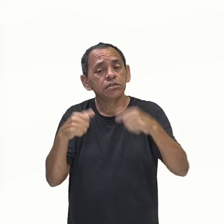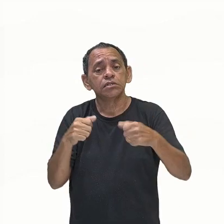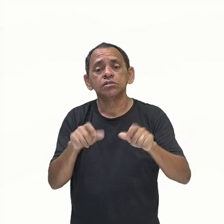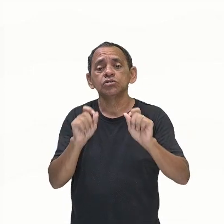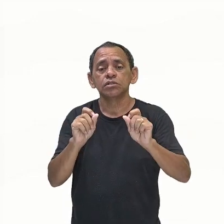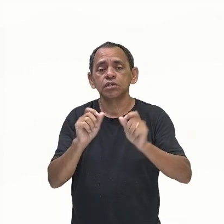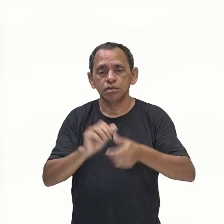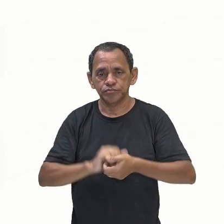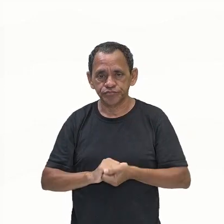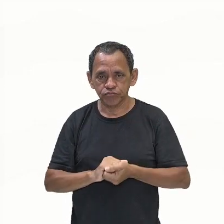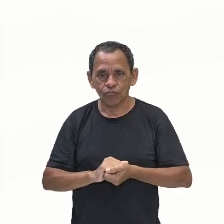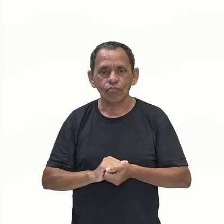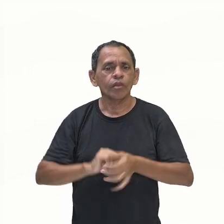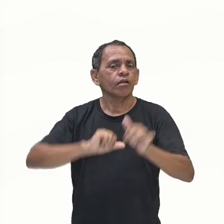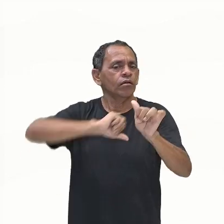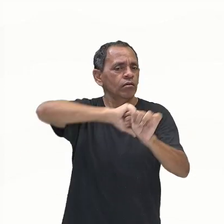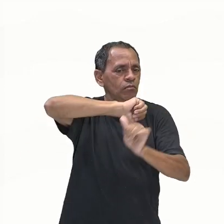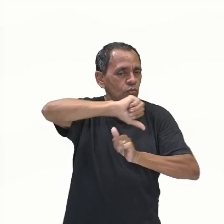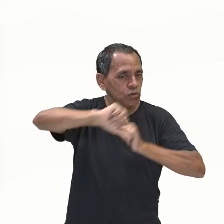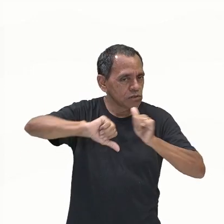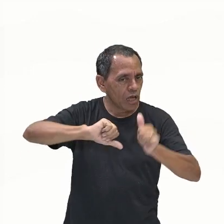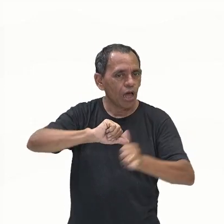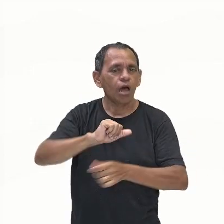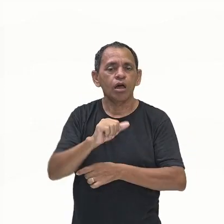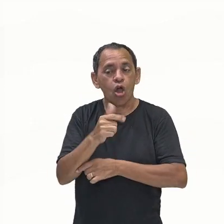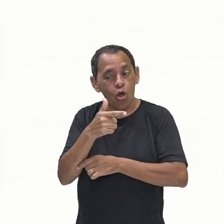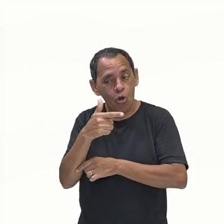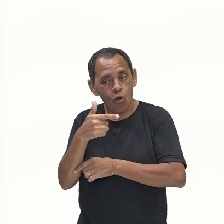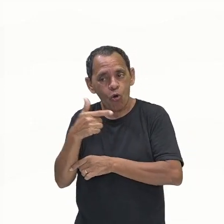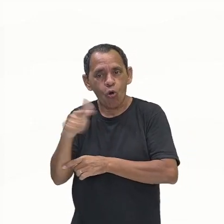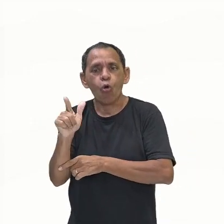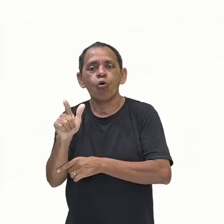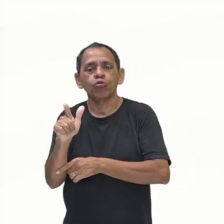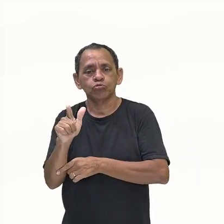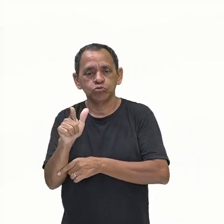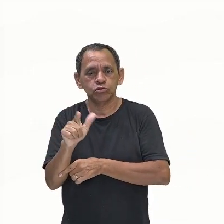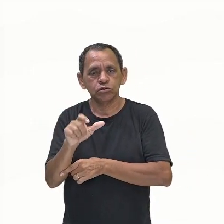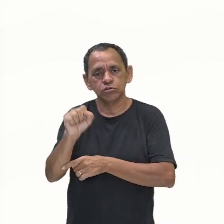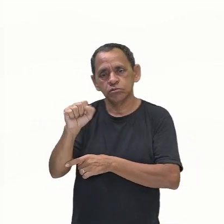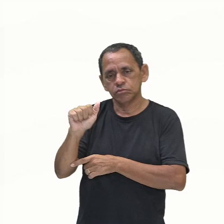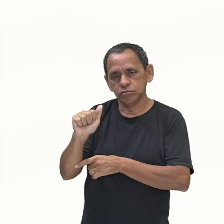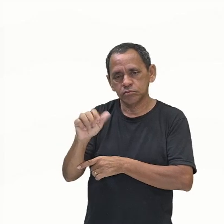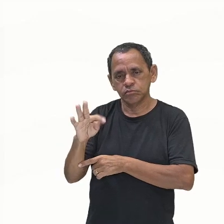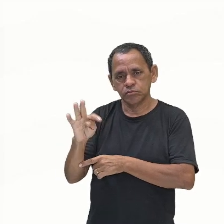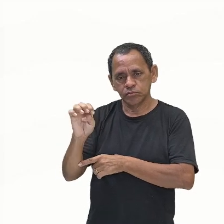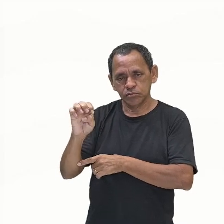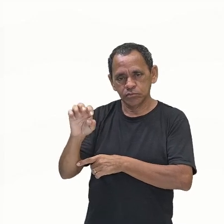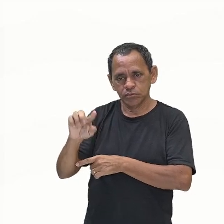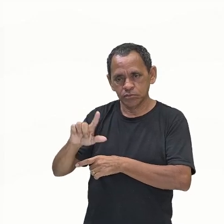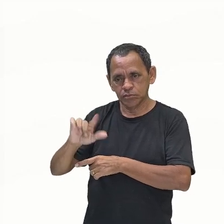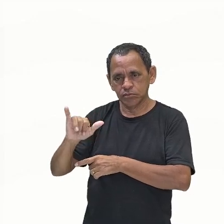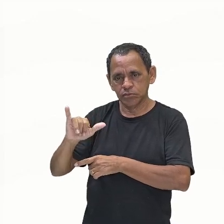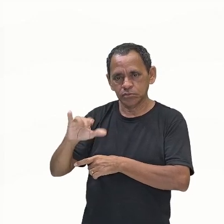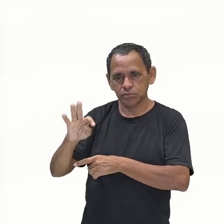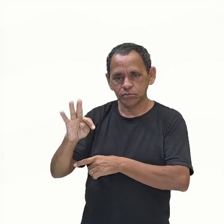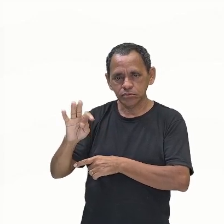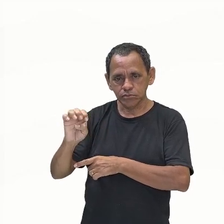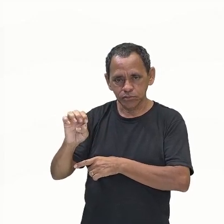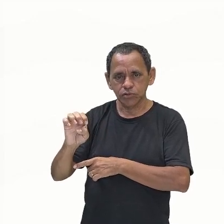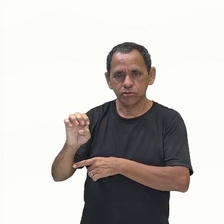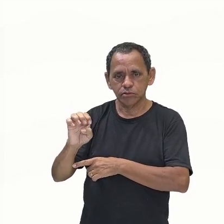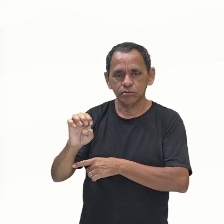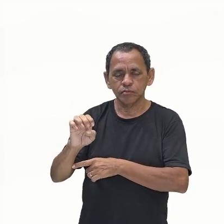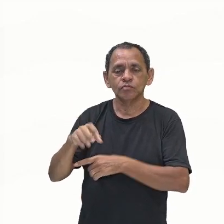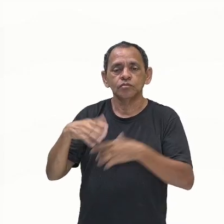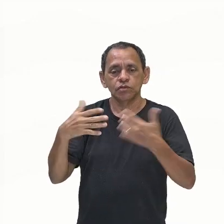baixa resolução espacial. Então, ó, eu sei que a Amazônia está aqui, né, nessa região, e Manaus mais ou menos por